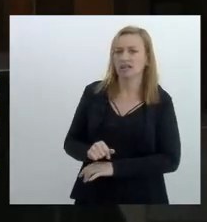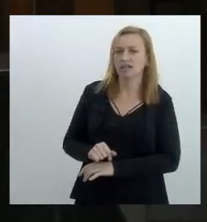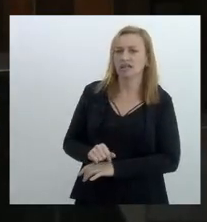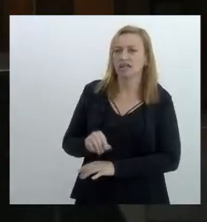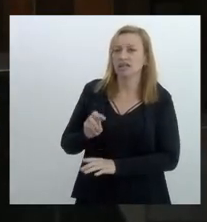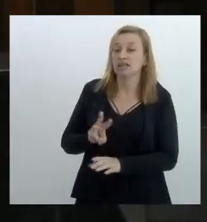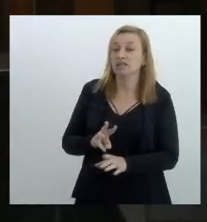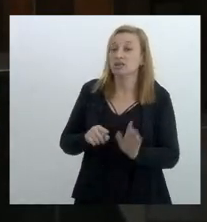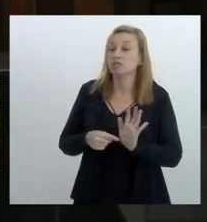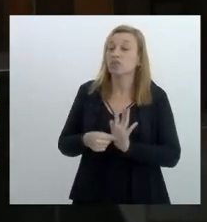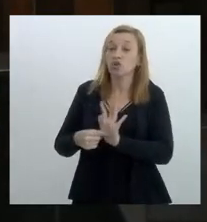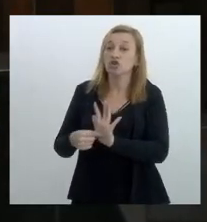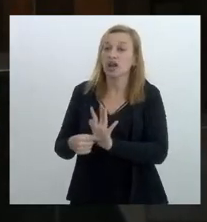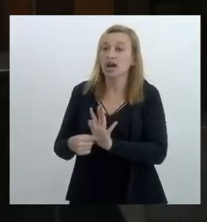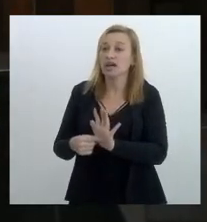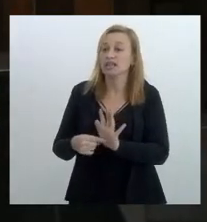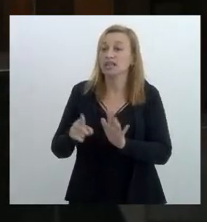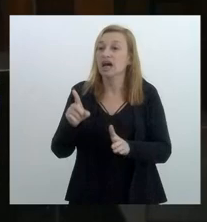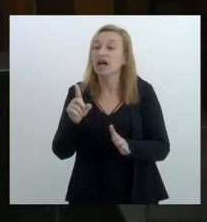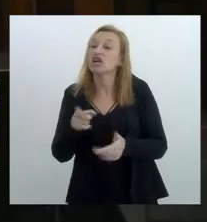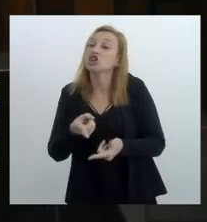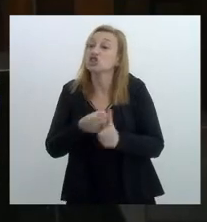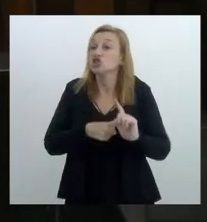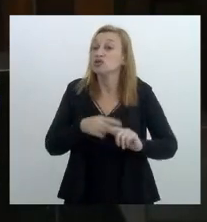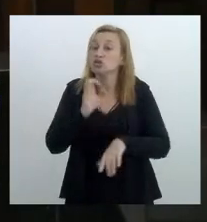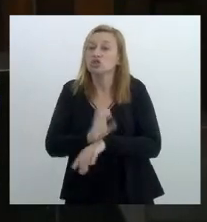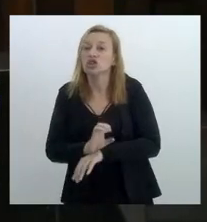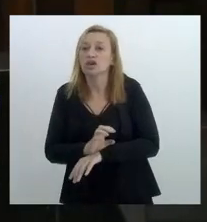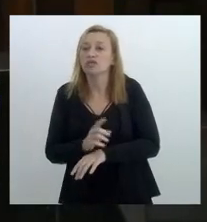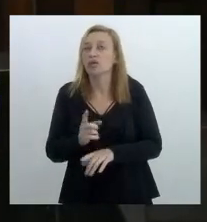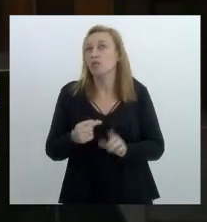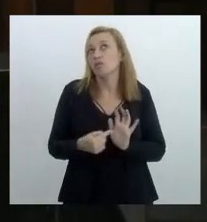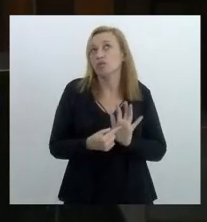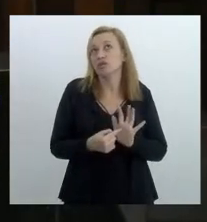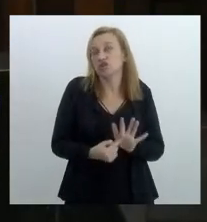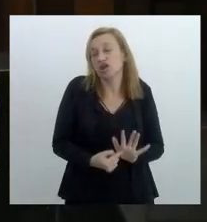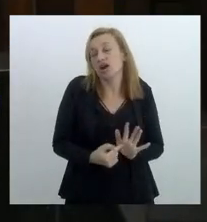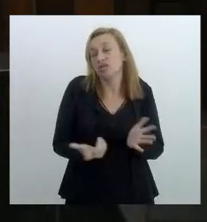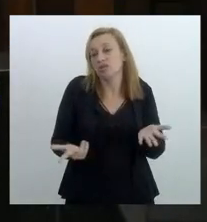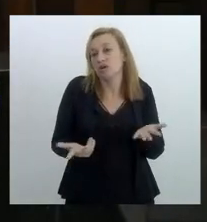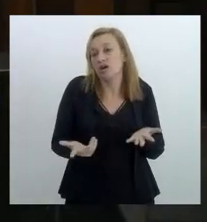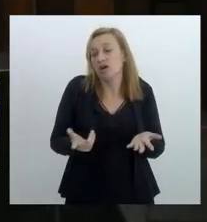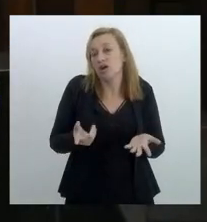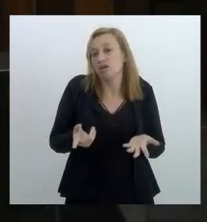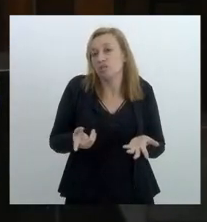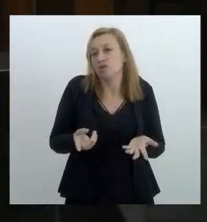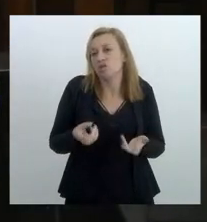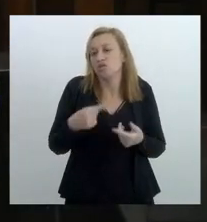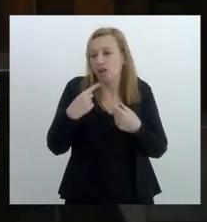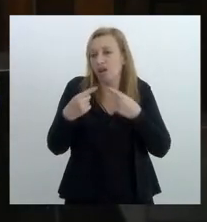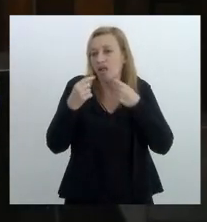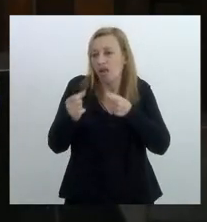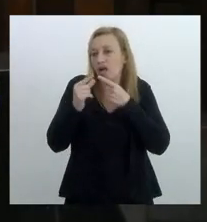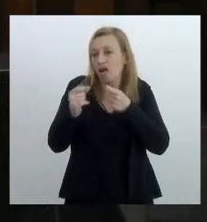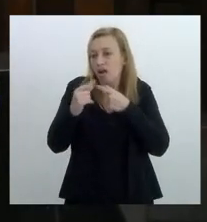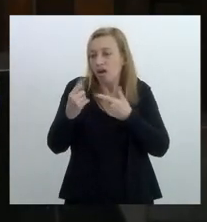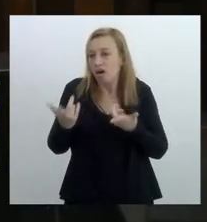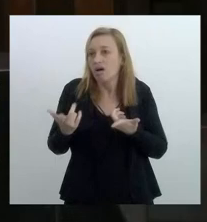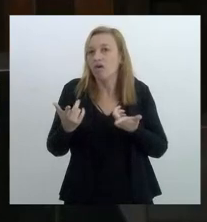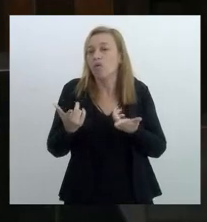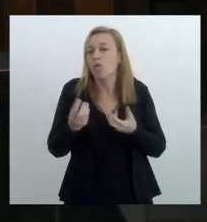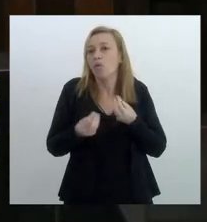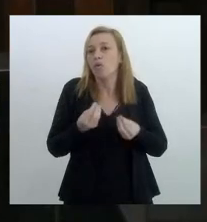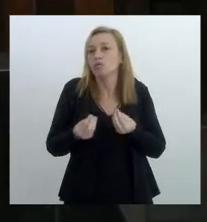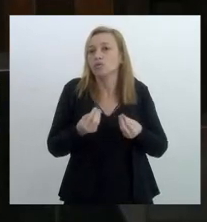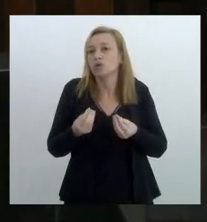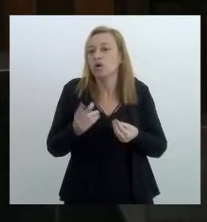dívida do Estado, porque são considerados como, ainda são considerados, embora com muito questionamento,